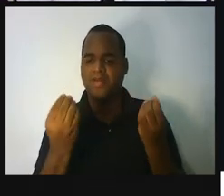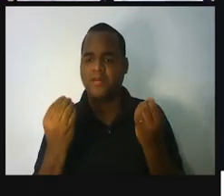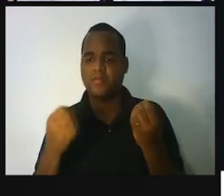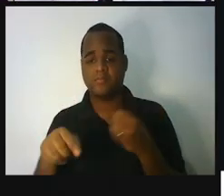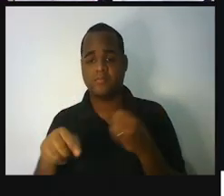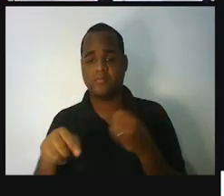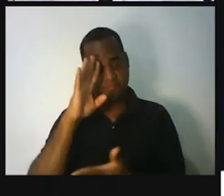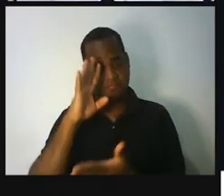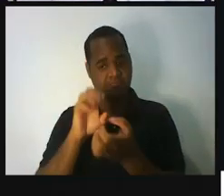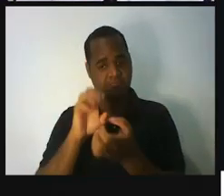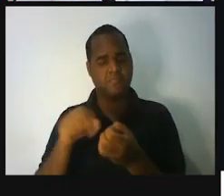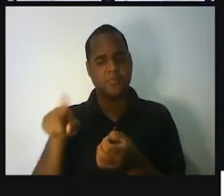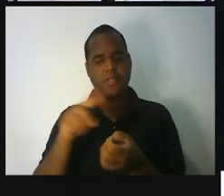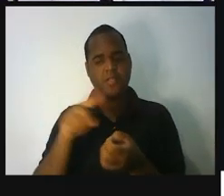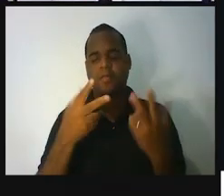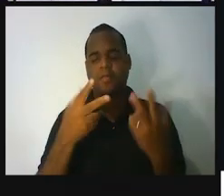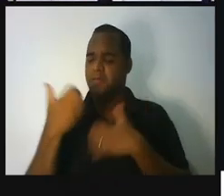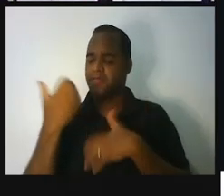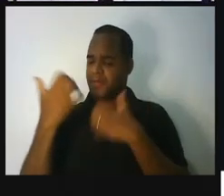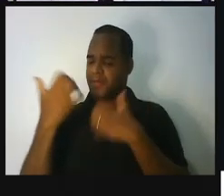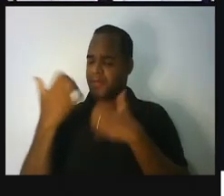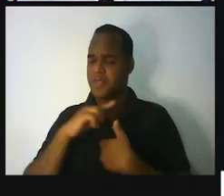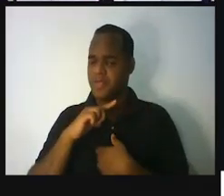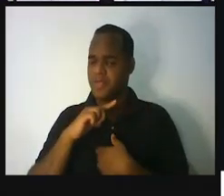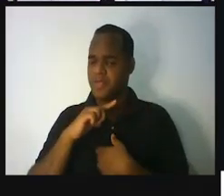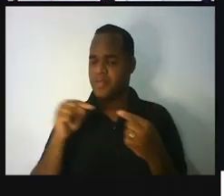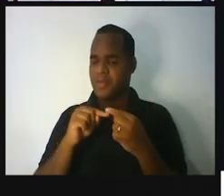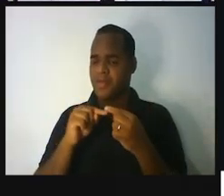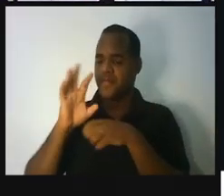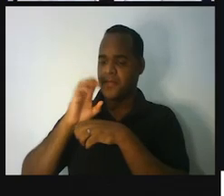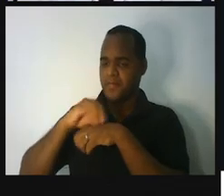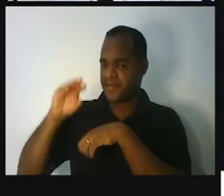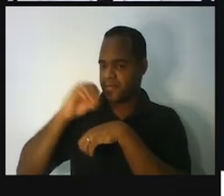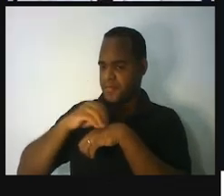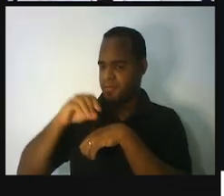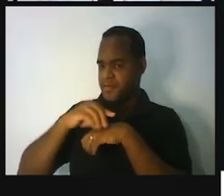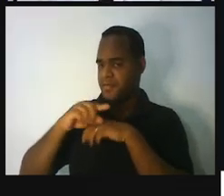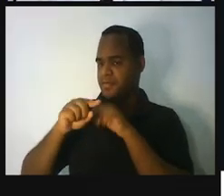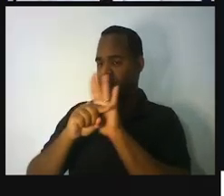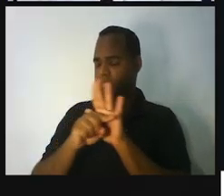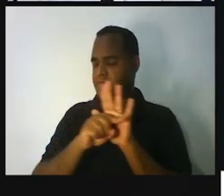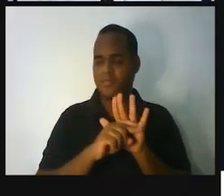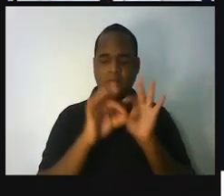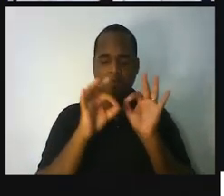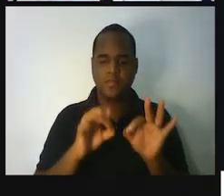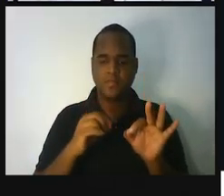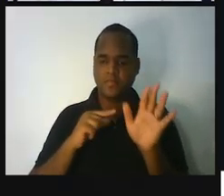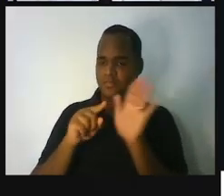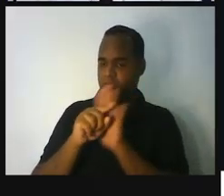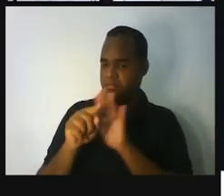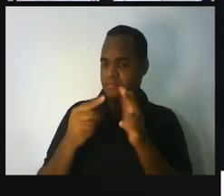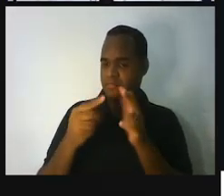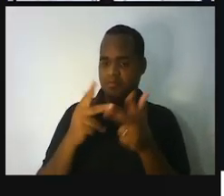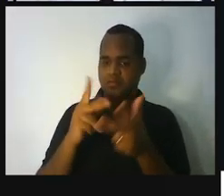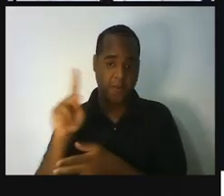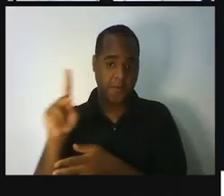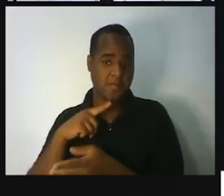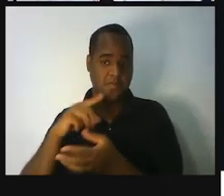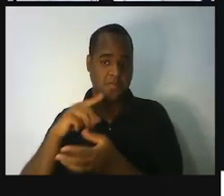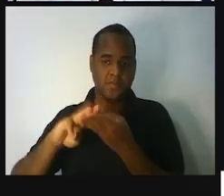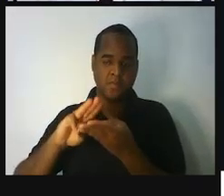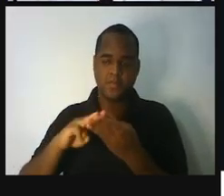aqui você já deve ter percebido que vem trazendo perguntas que você já deve ter feito a si mesmo, ou a um professor ou professora de